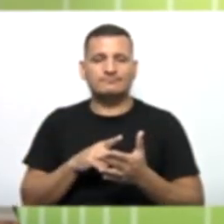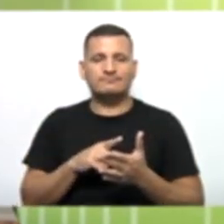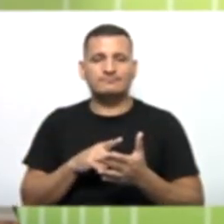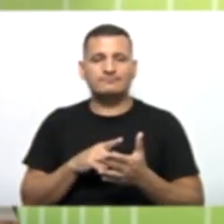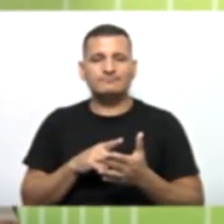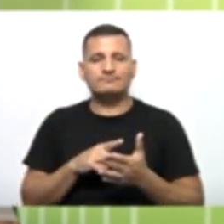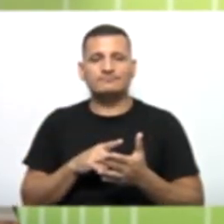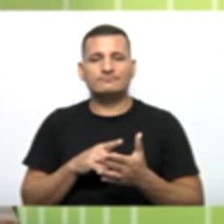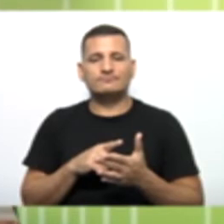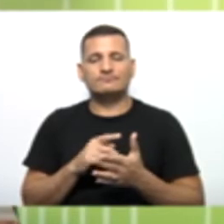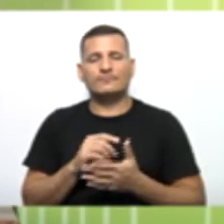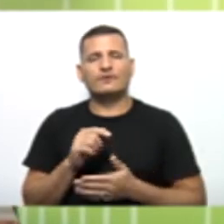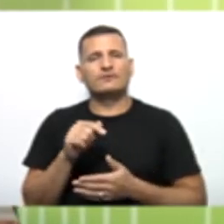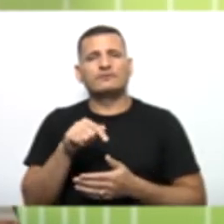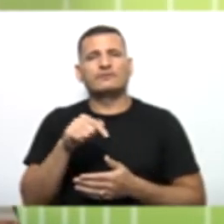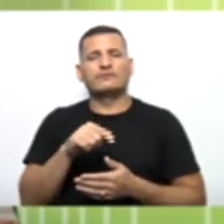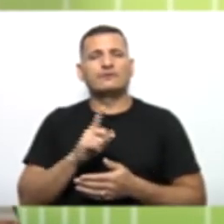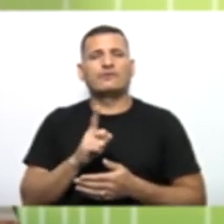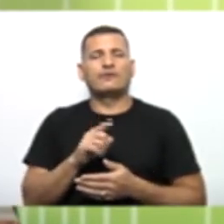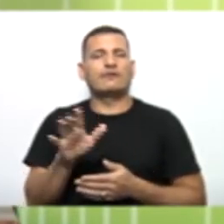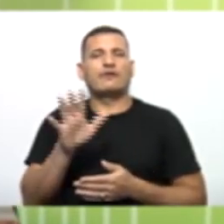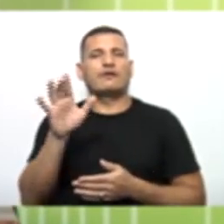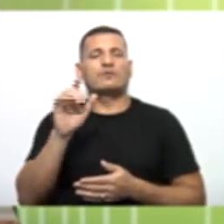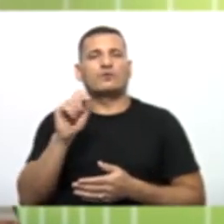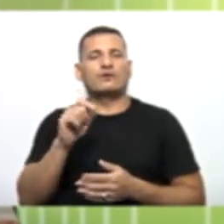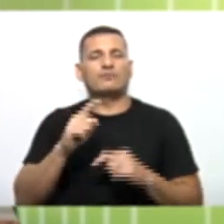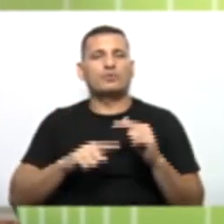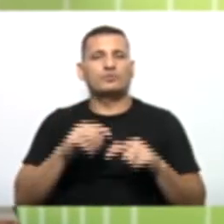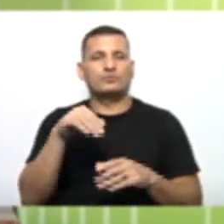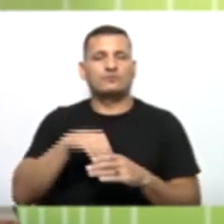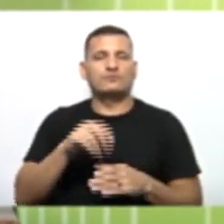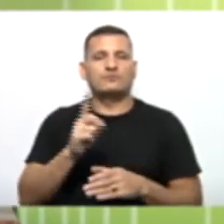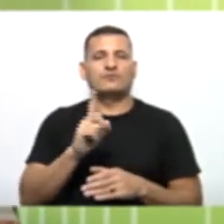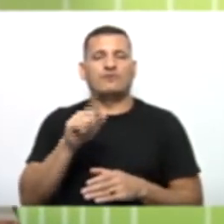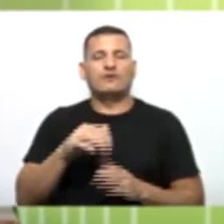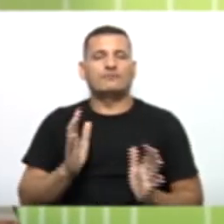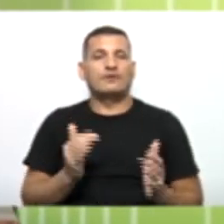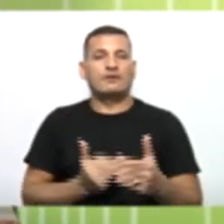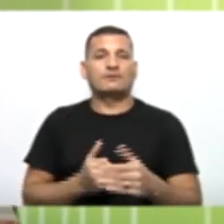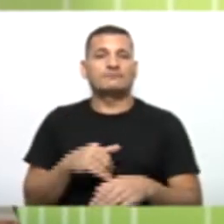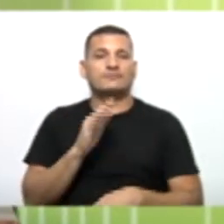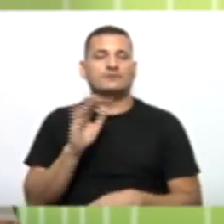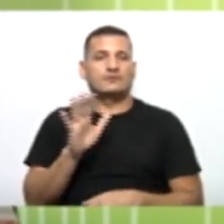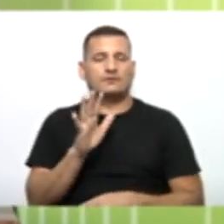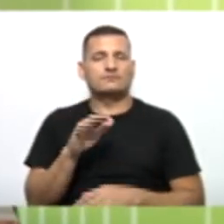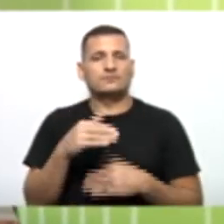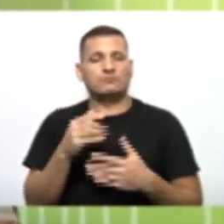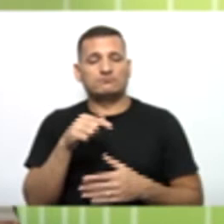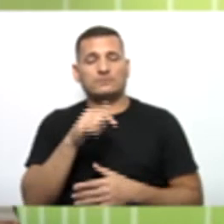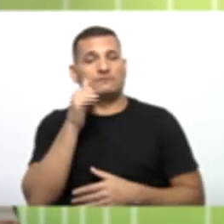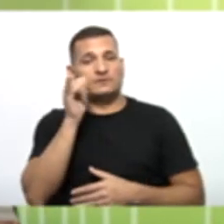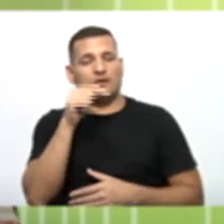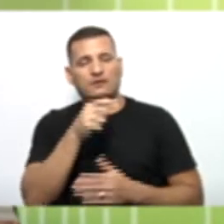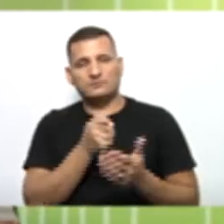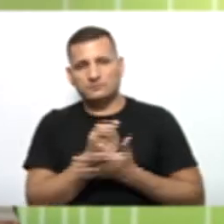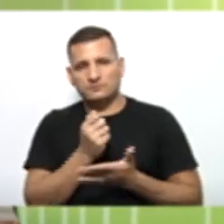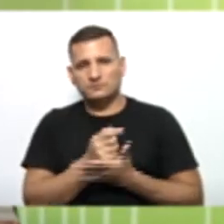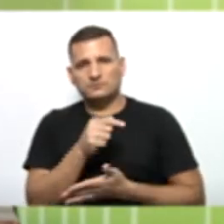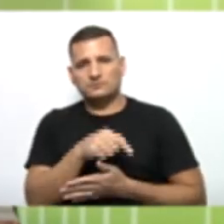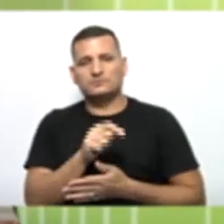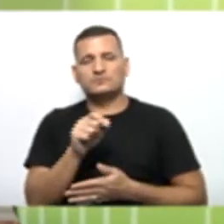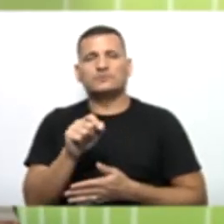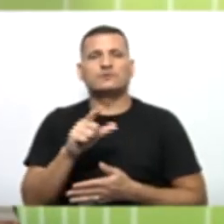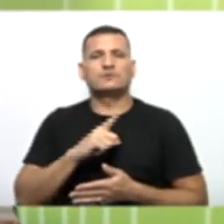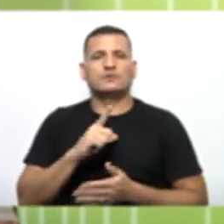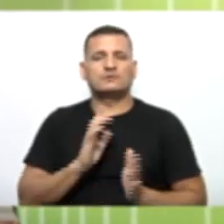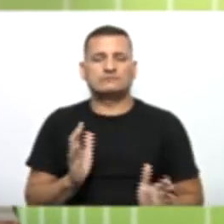custo dele não é o produto em si, é a embalagem. Então, uma das nossas ações seria evitar o consumo desses produtos que tem um exagero